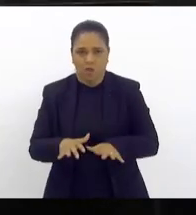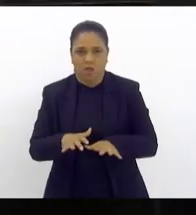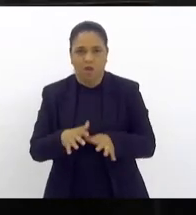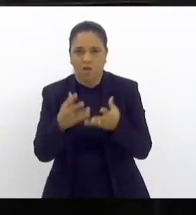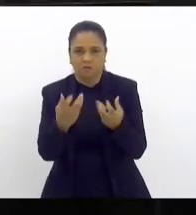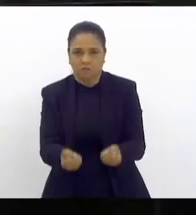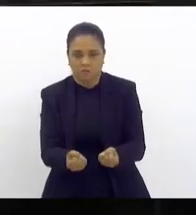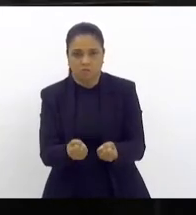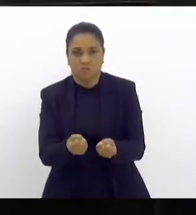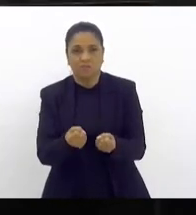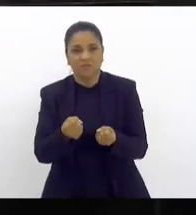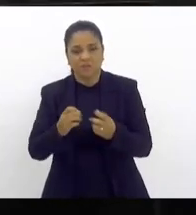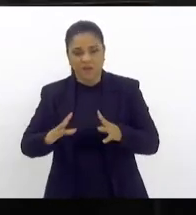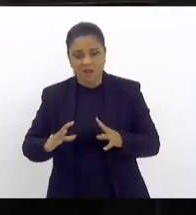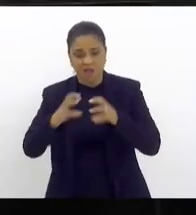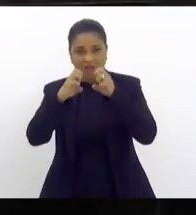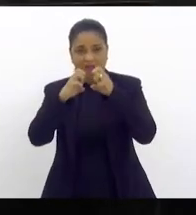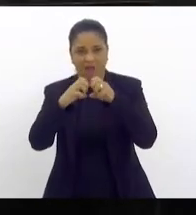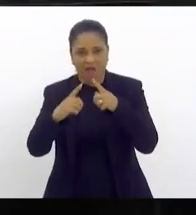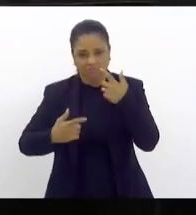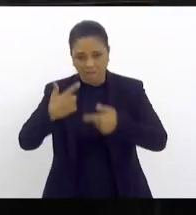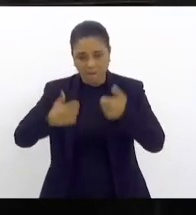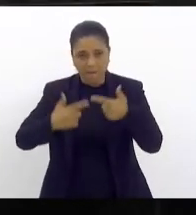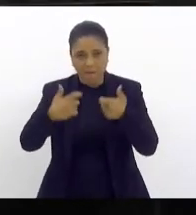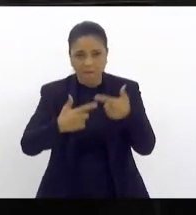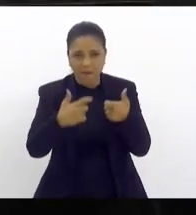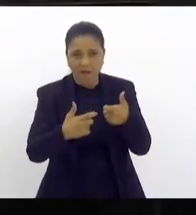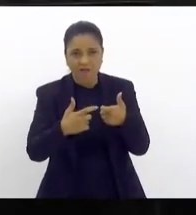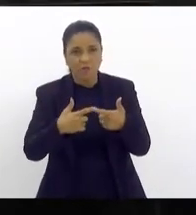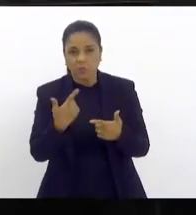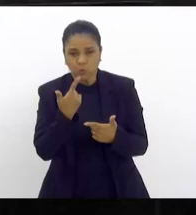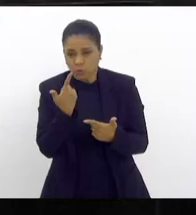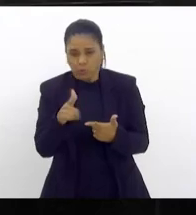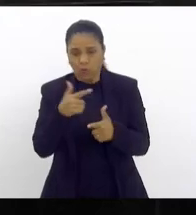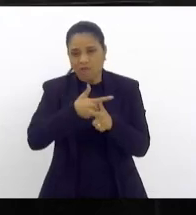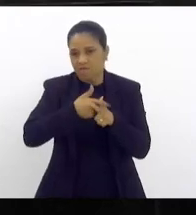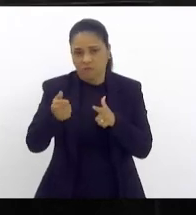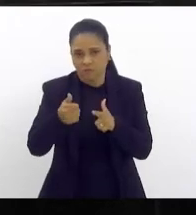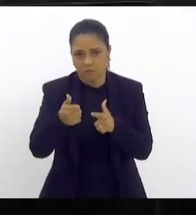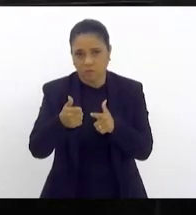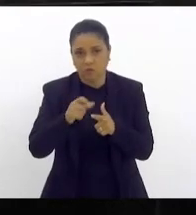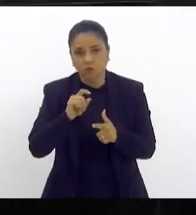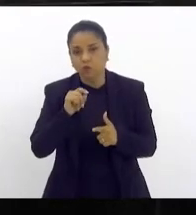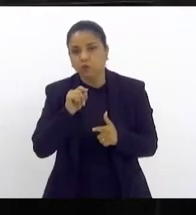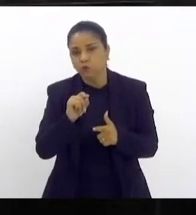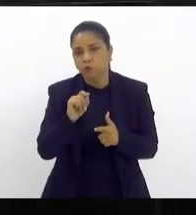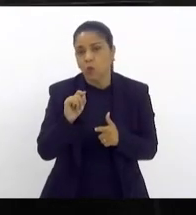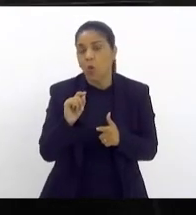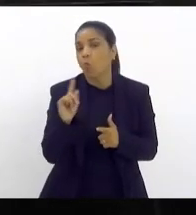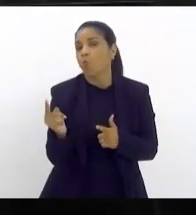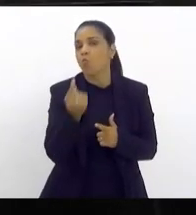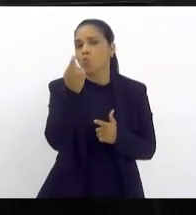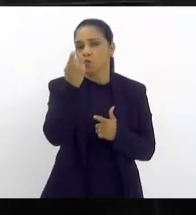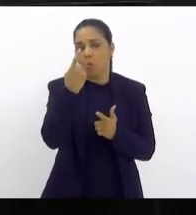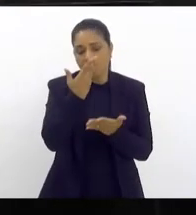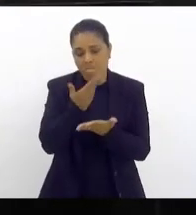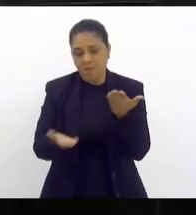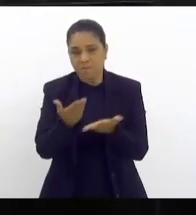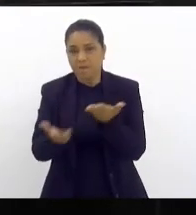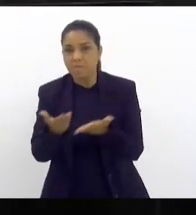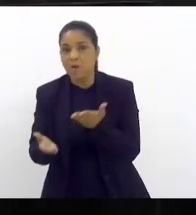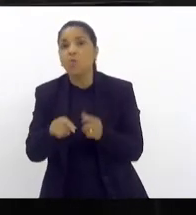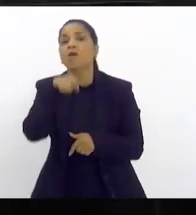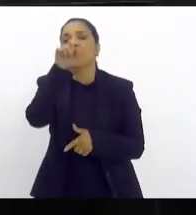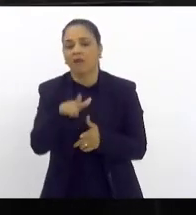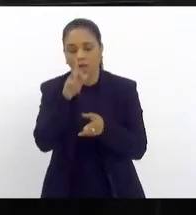lógica de guerra que não há vencedores só há perdedores e o maior perdedor é a população do estado do Rio